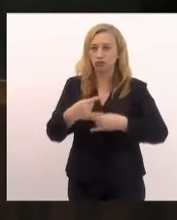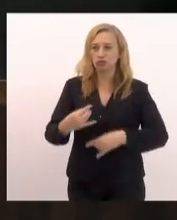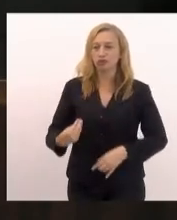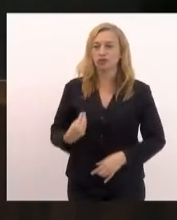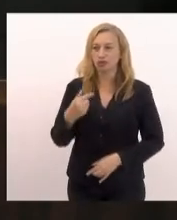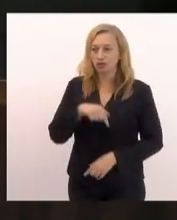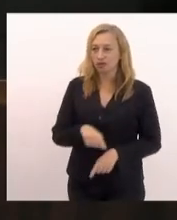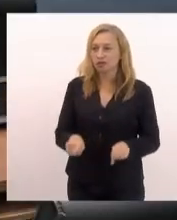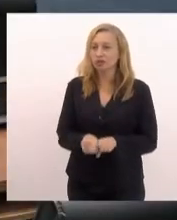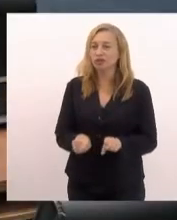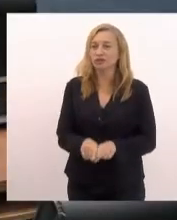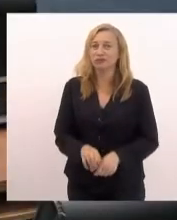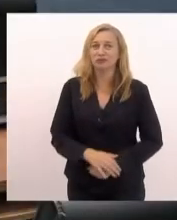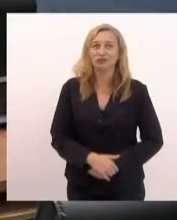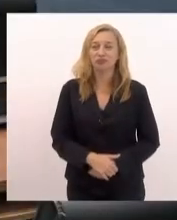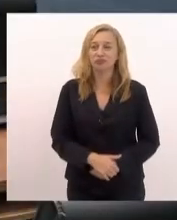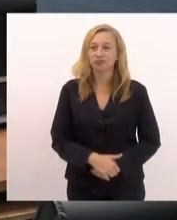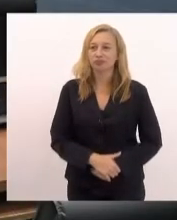No plenário.